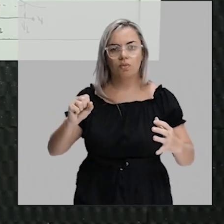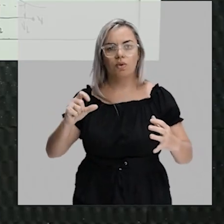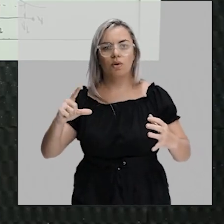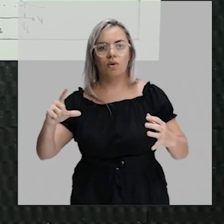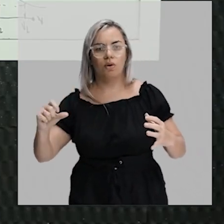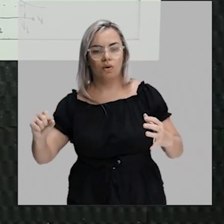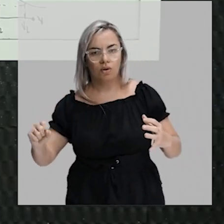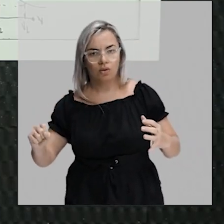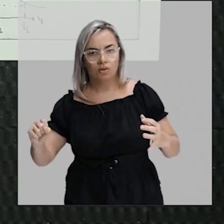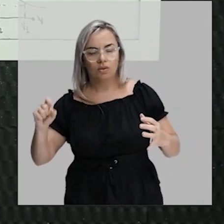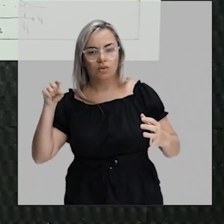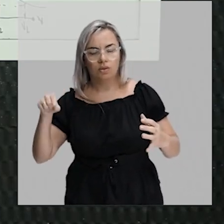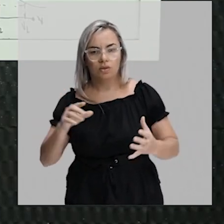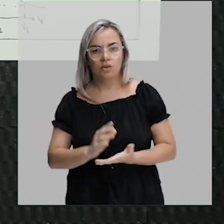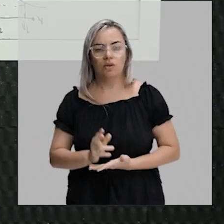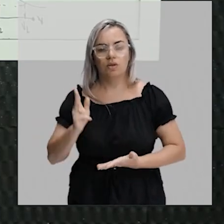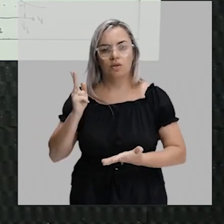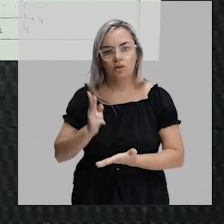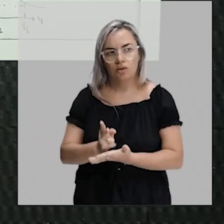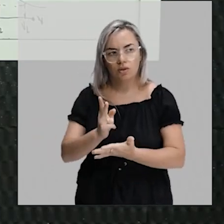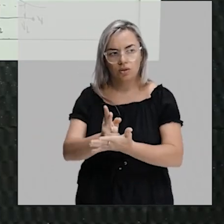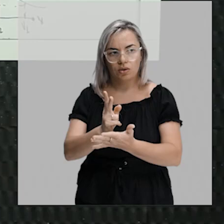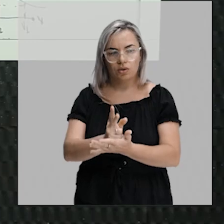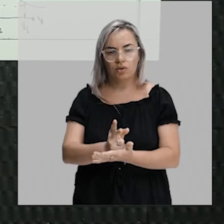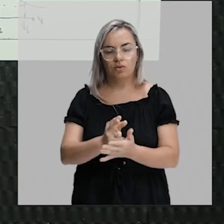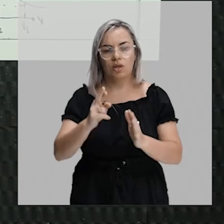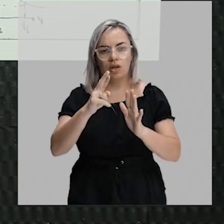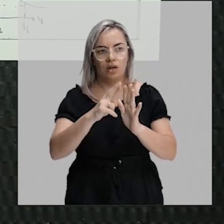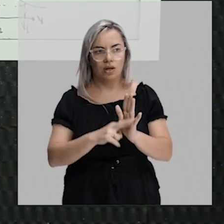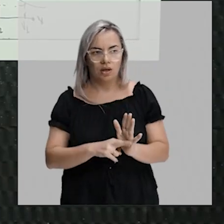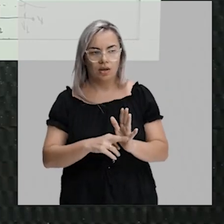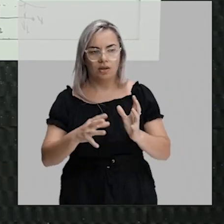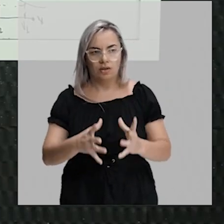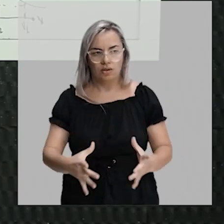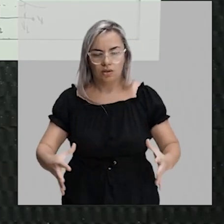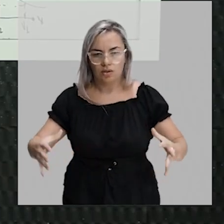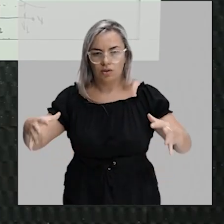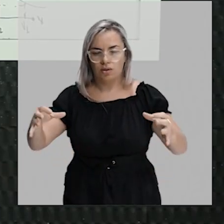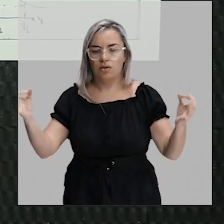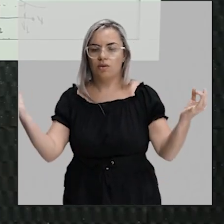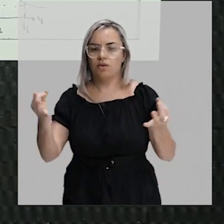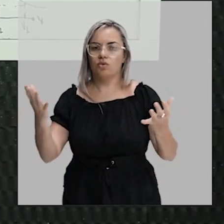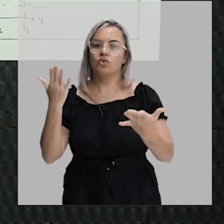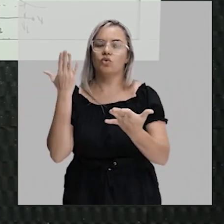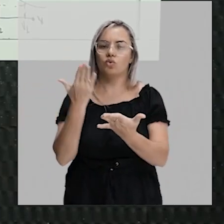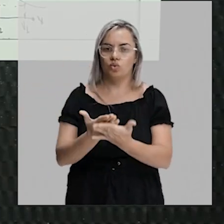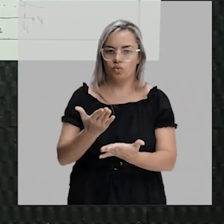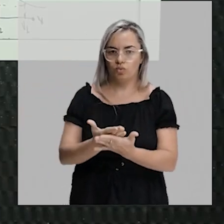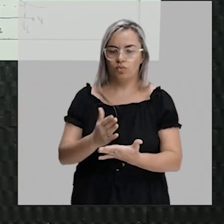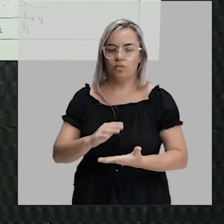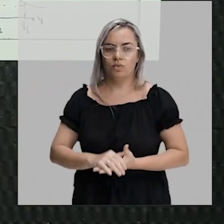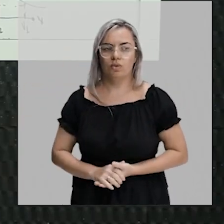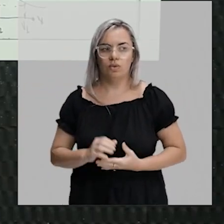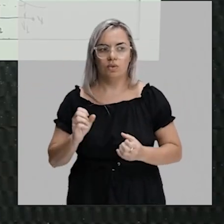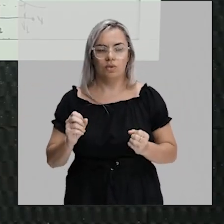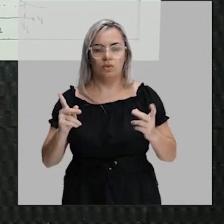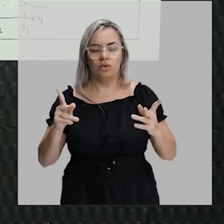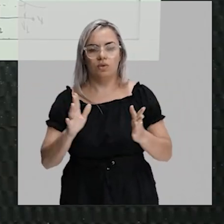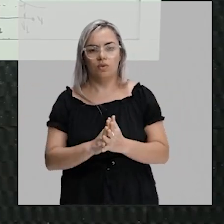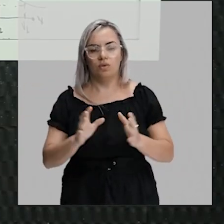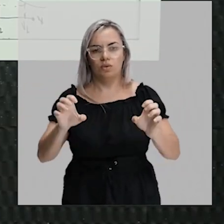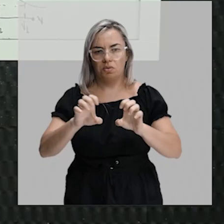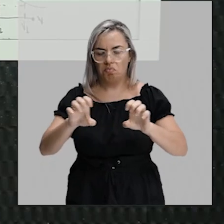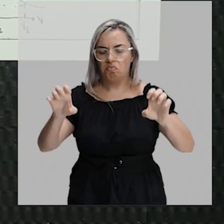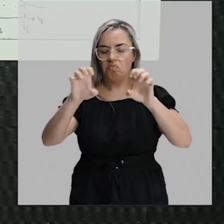constante universal dos gases, né? Essa constante de correção para esse estudo dos gases, tá ok? Essa equação aqui é uma equação